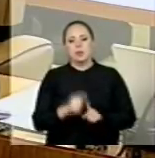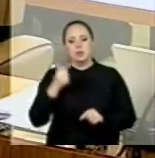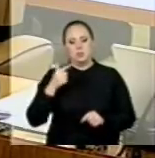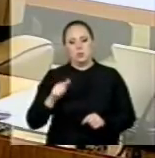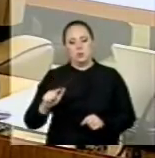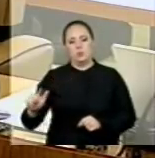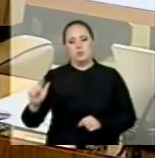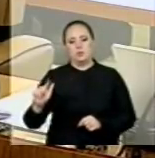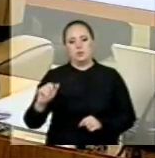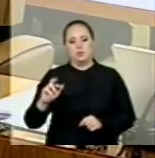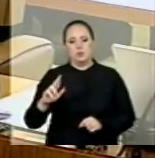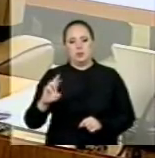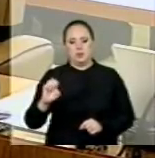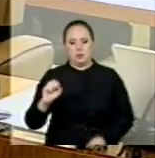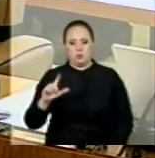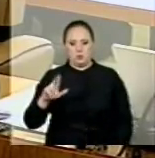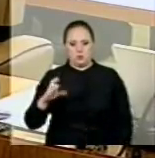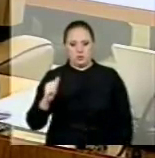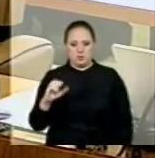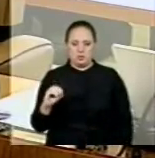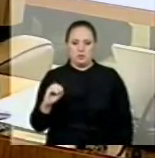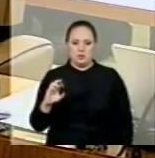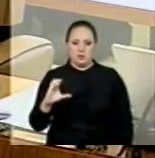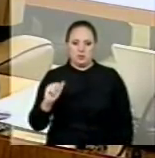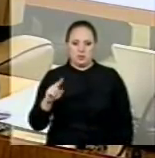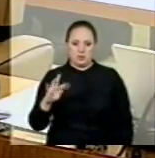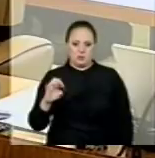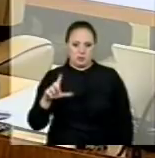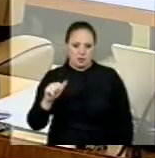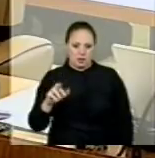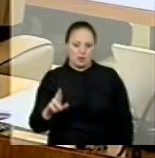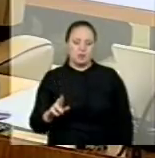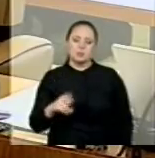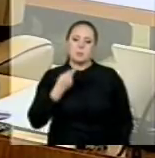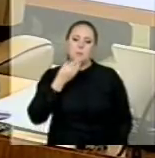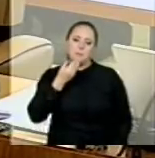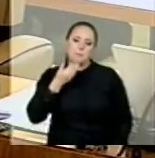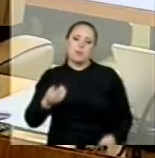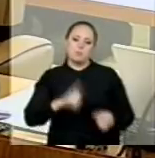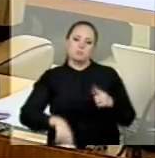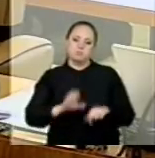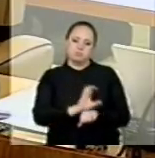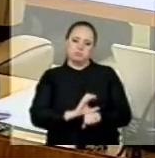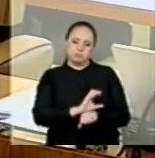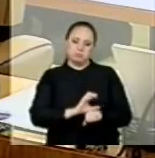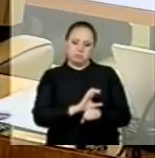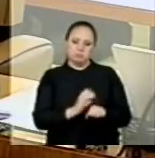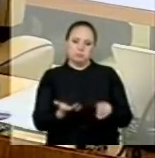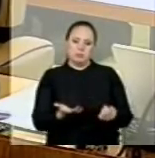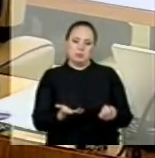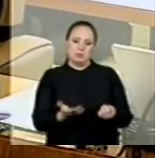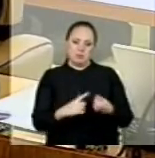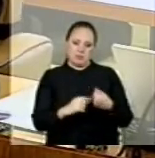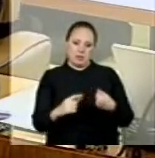respectivas resoluções em sede cautelar e, no mérito, pede a declaração da inconstitucionalidade dos dispositivos atacados e